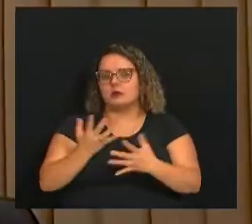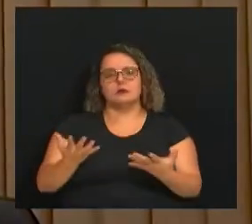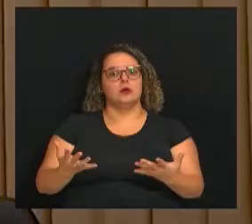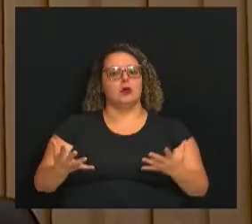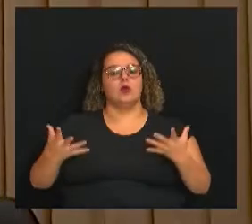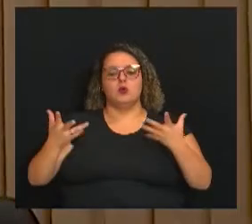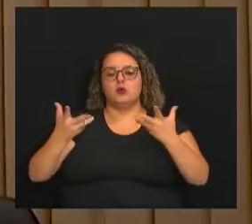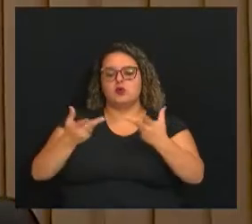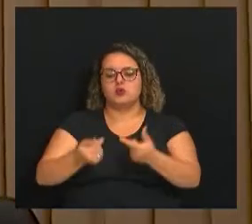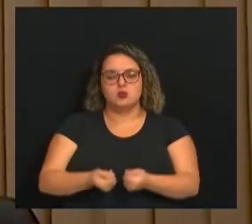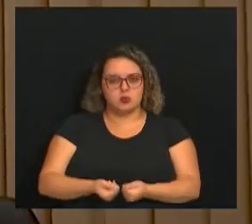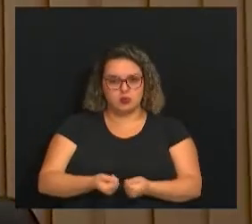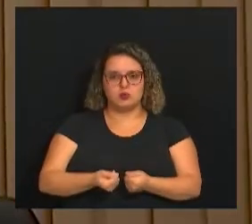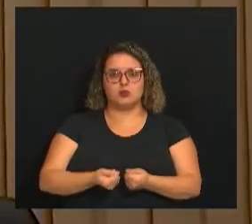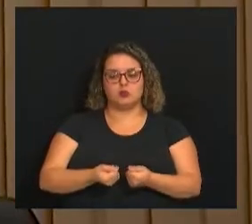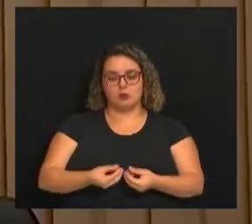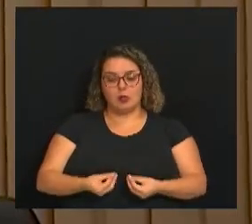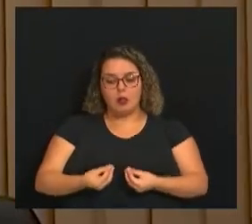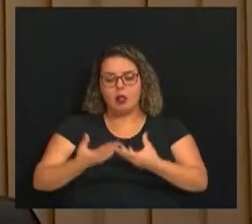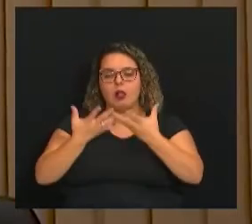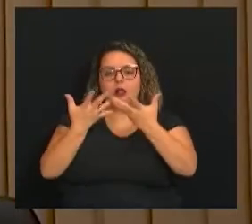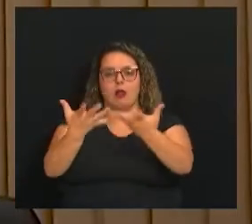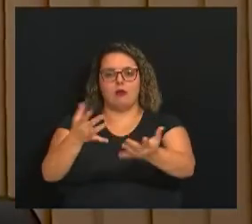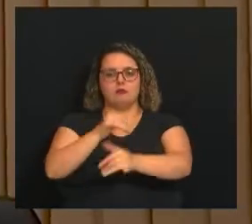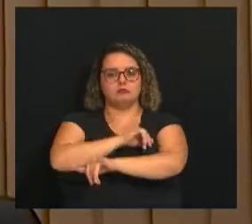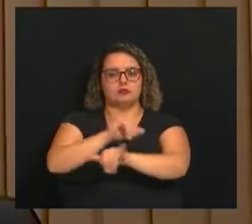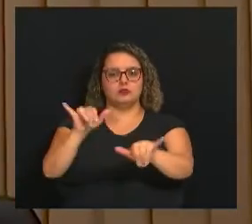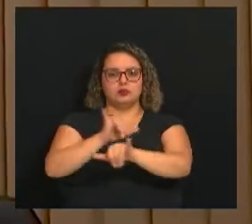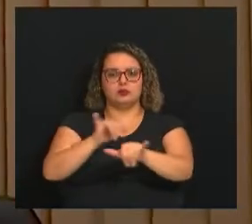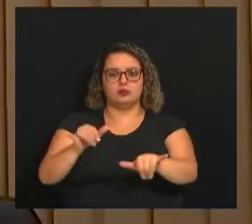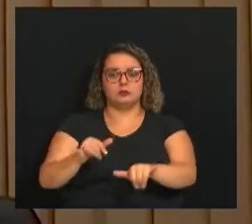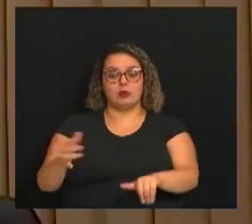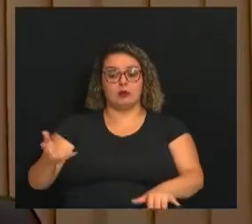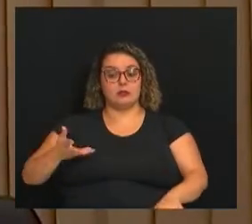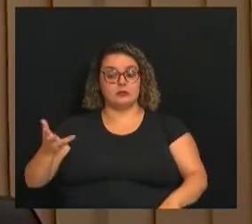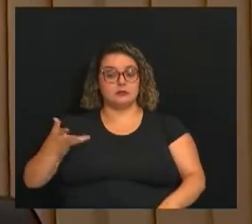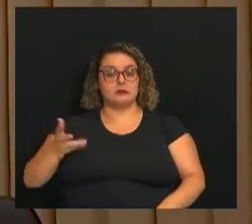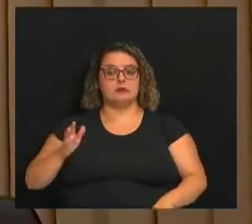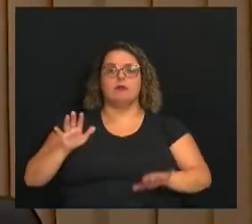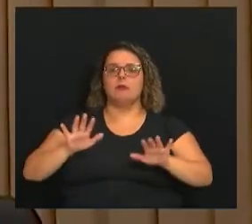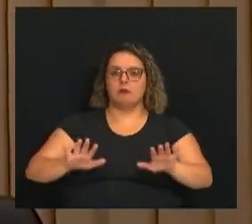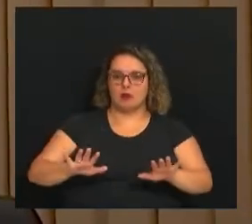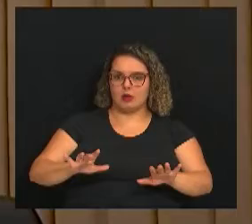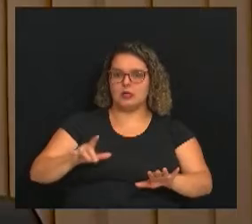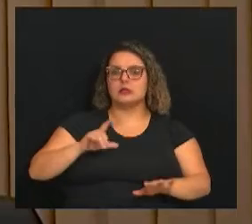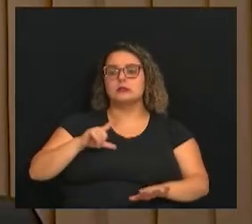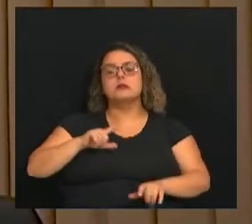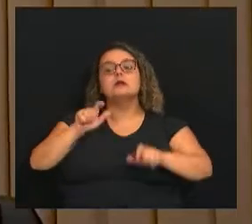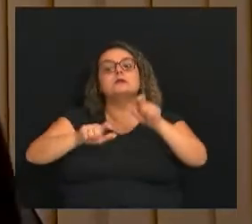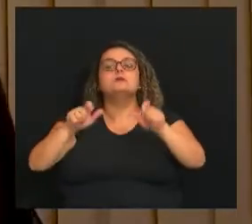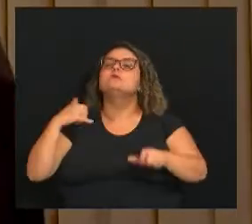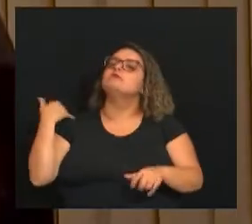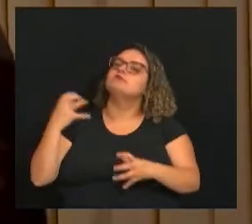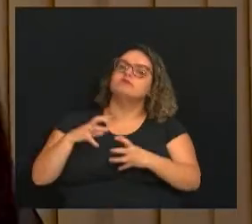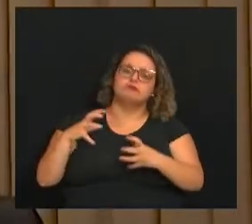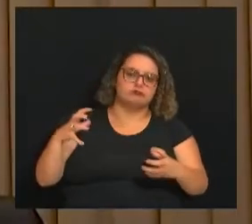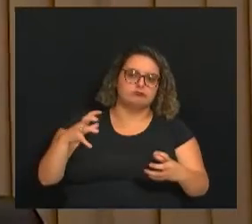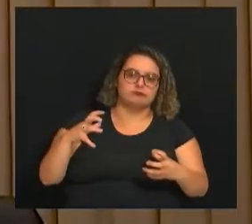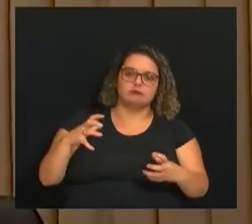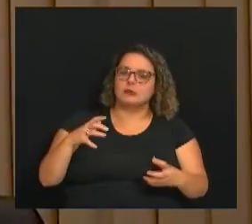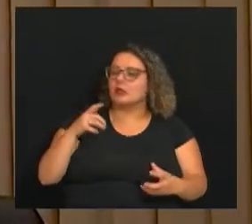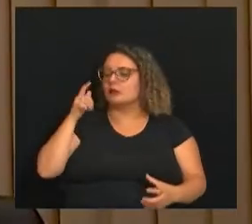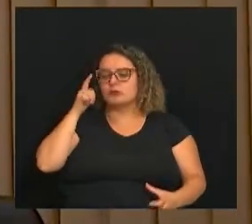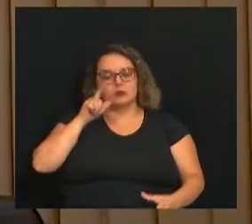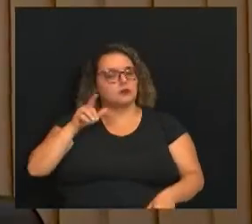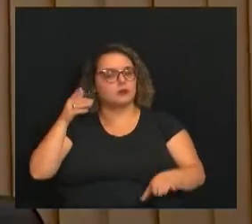levam as informações, está muito adiantado. Mas existem as pessoas de idade que não conseguem